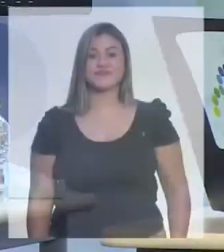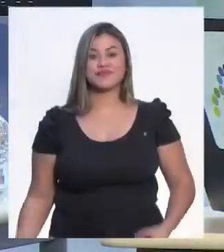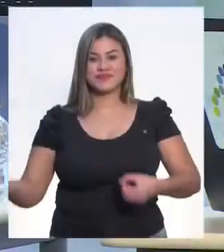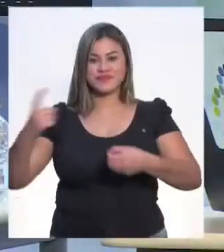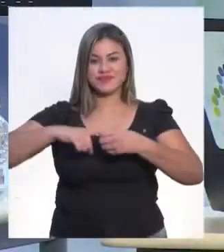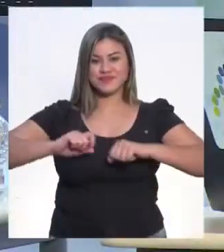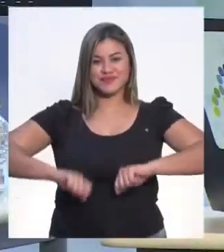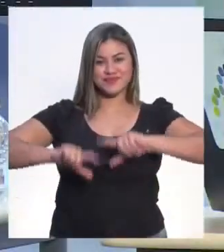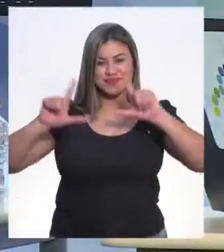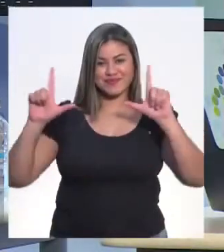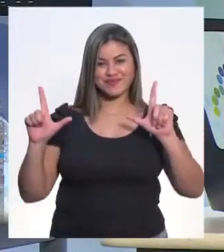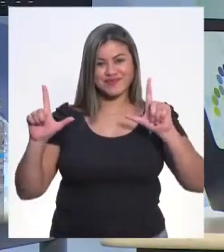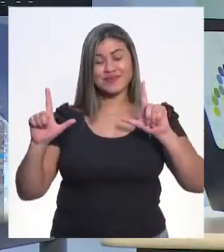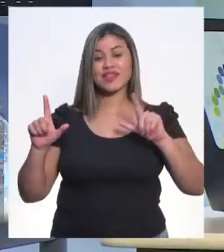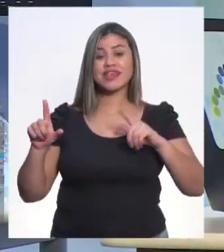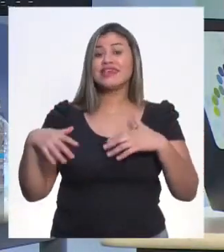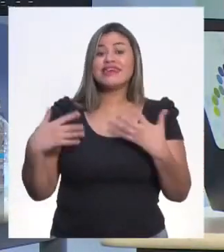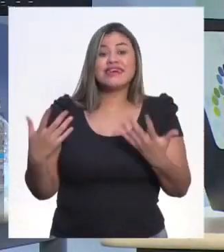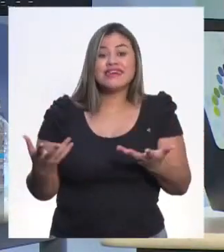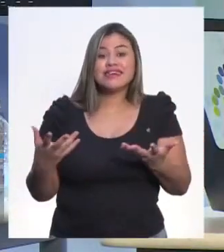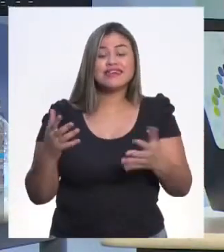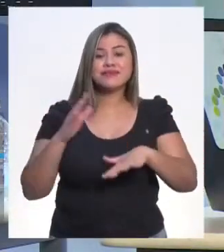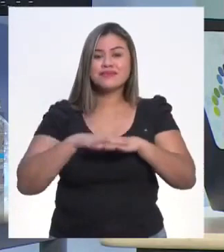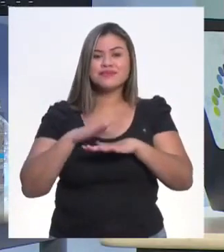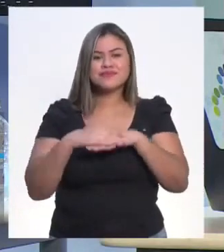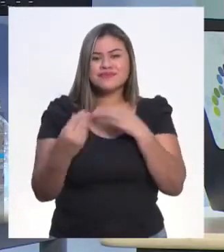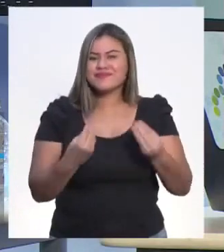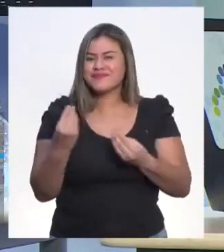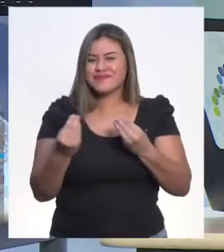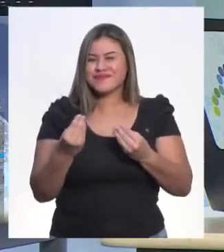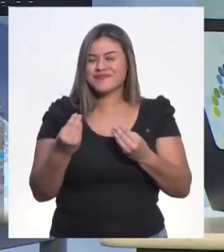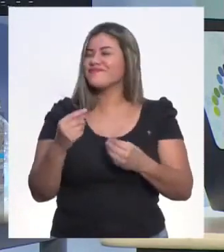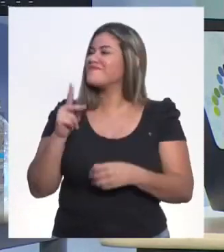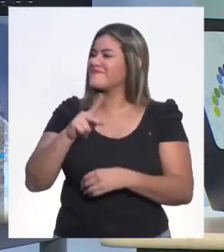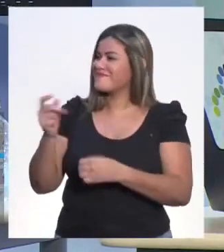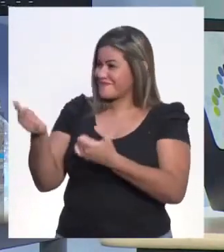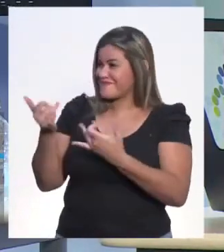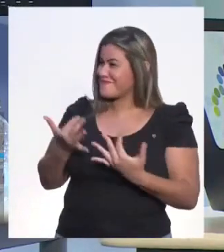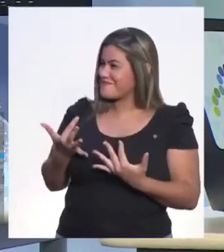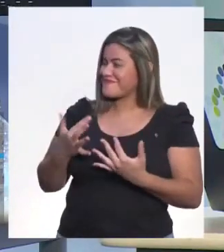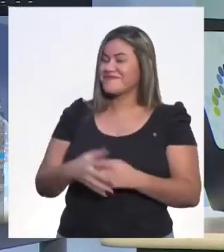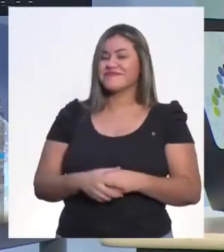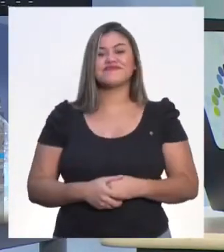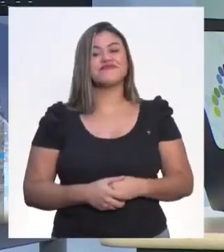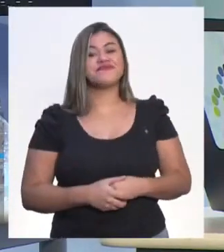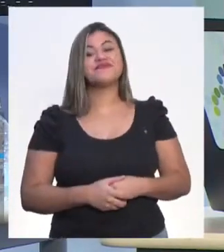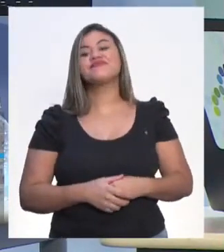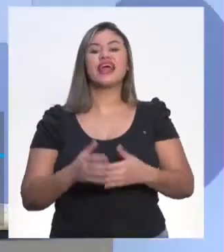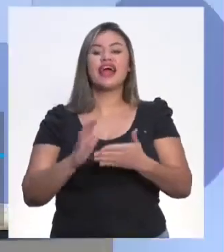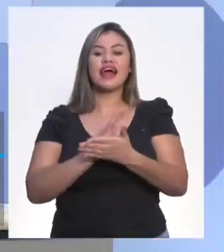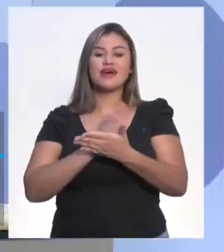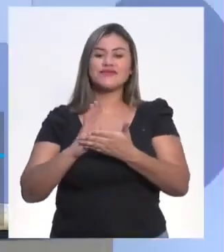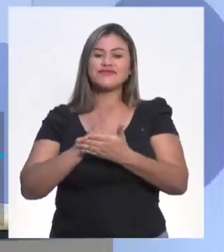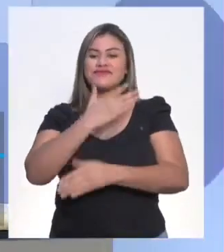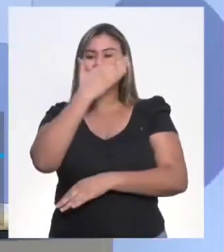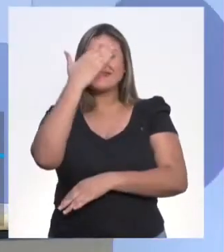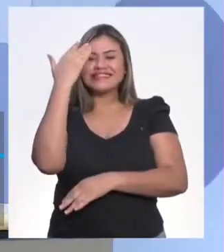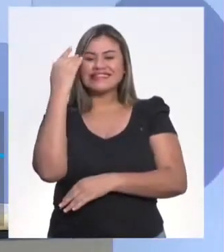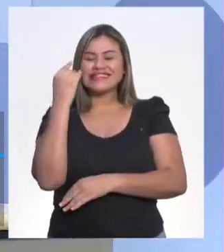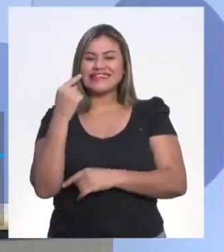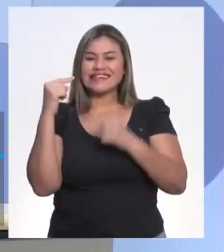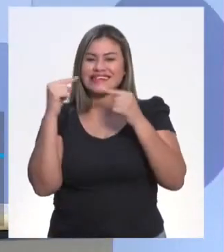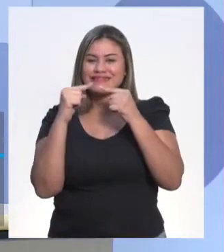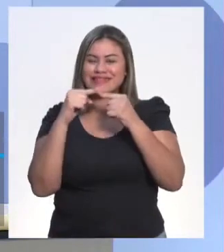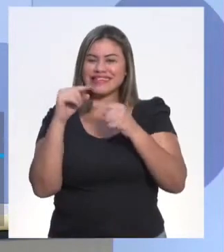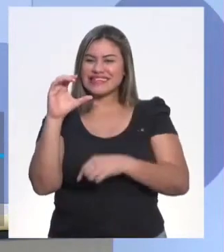Voltamos do chat. E aí, o que vocês fizeram lá, hein? Conta para mim, professora Roberta. Olha, professora Inês, algumas pessoas esqueceram que a letra C